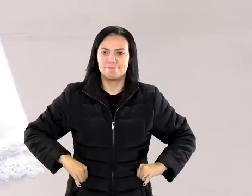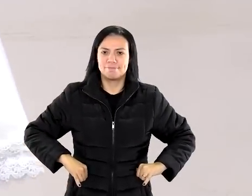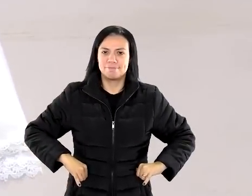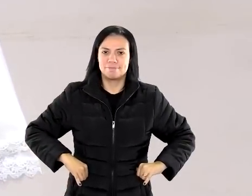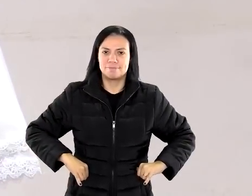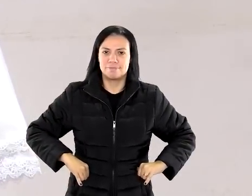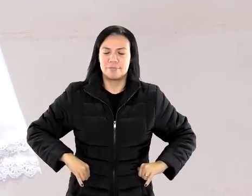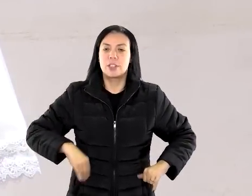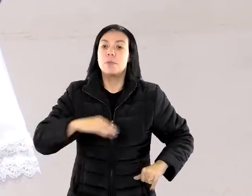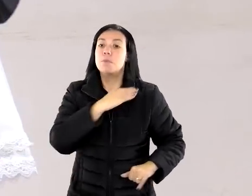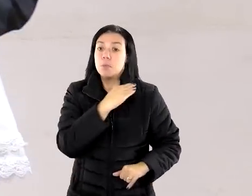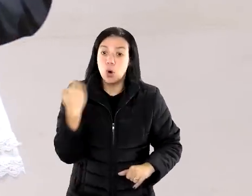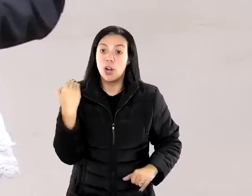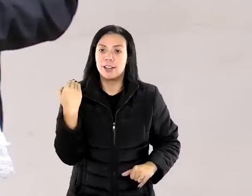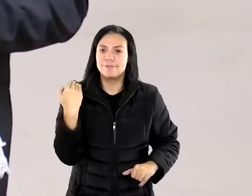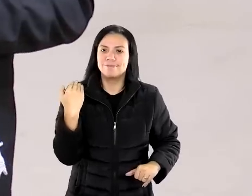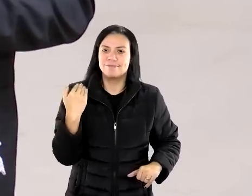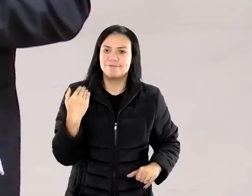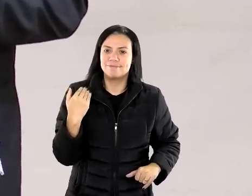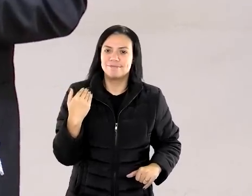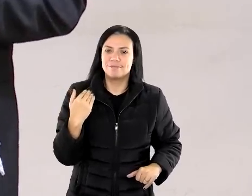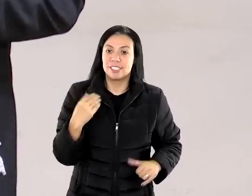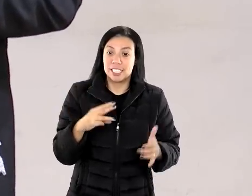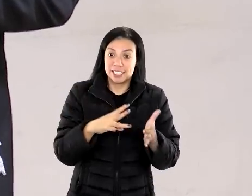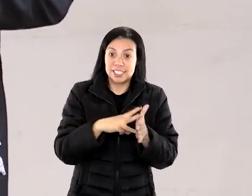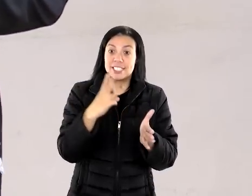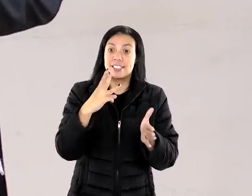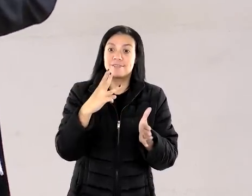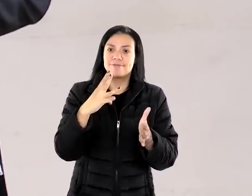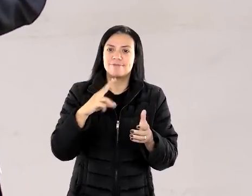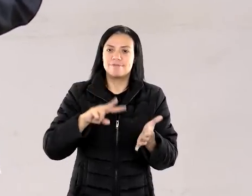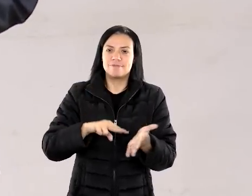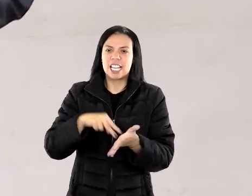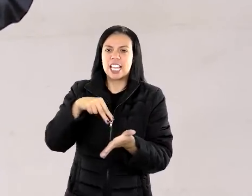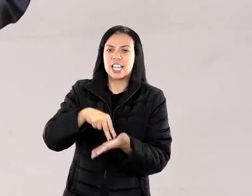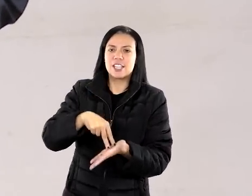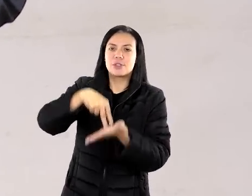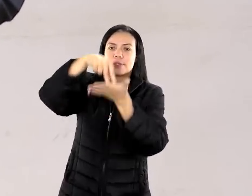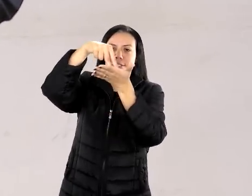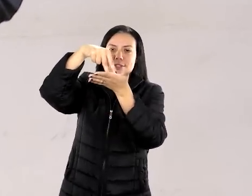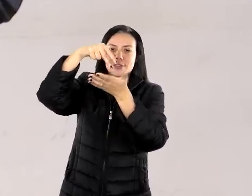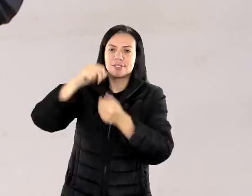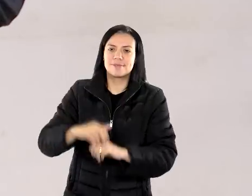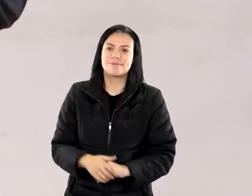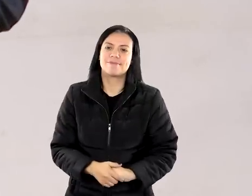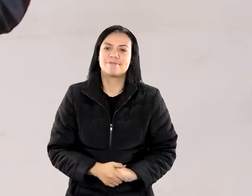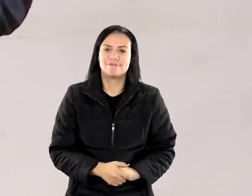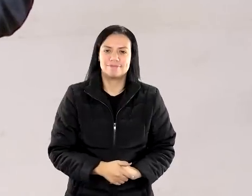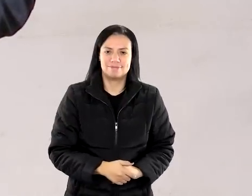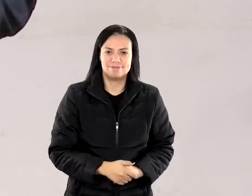seja morto, e no terceiro dia o quê? Ressuscite.